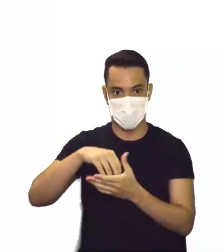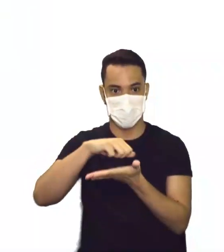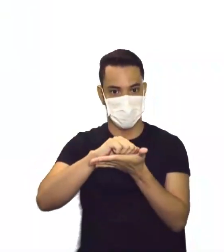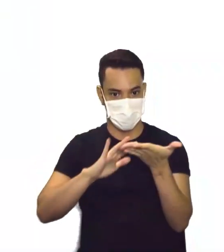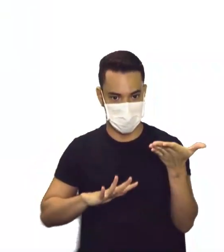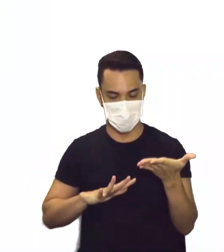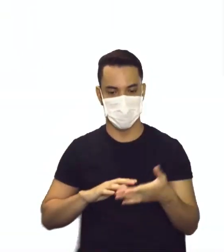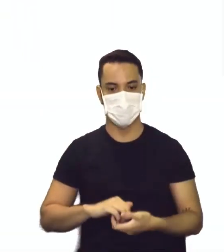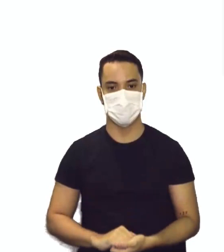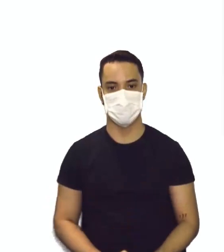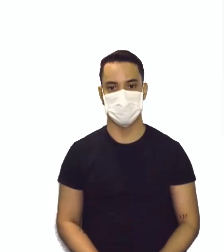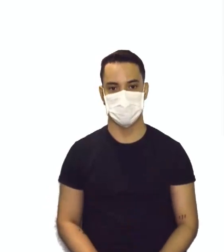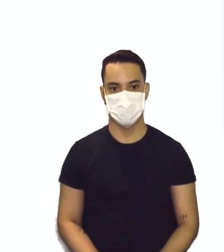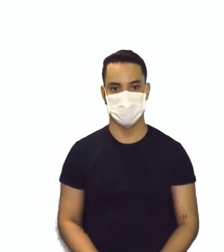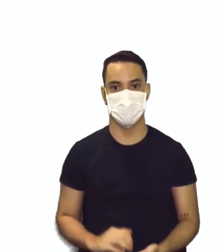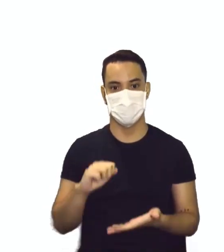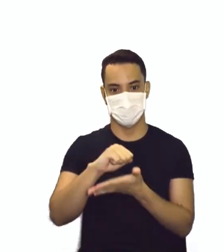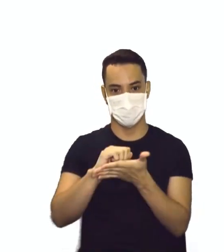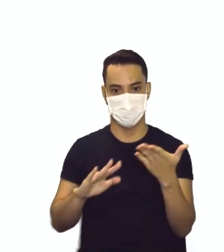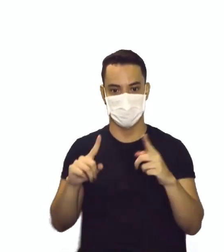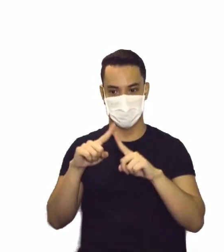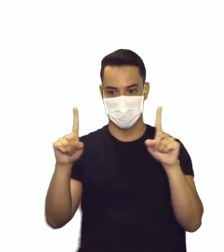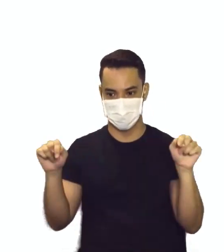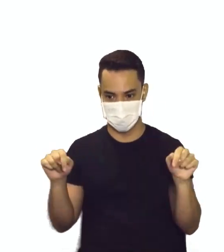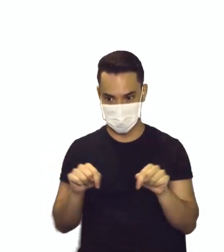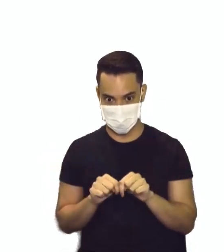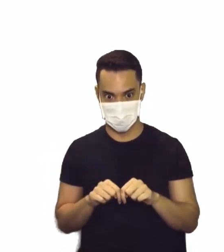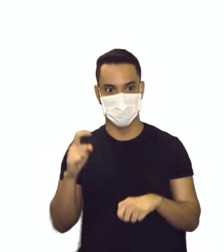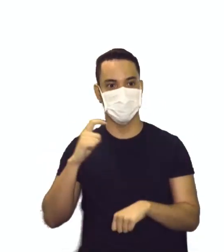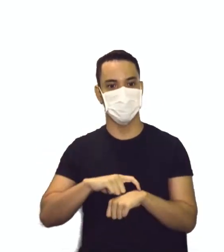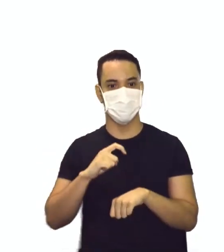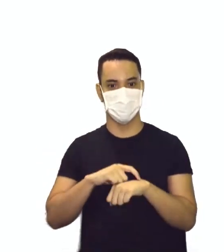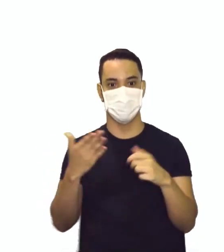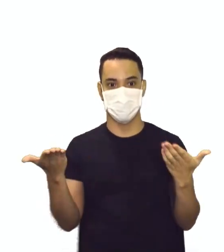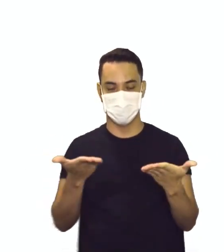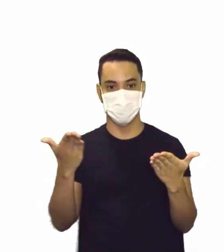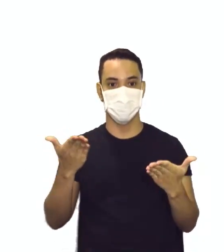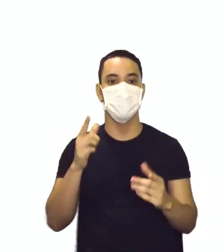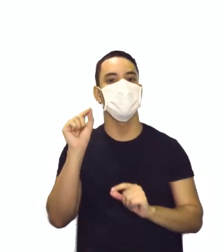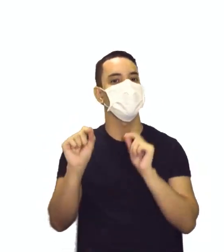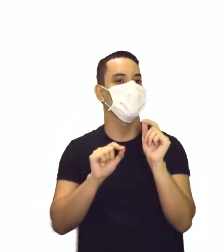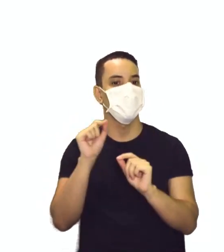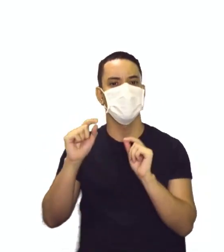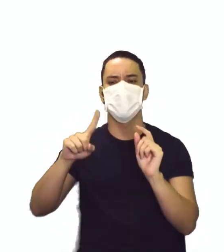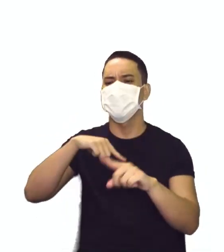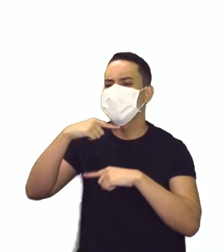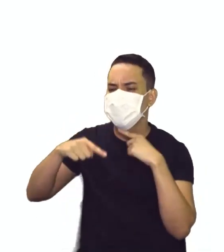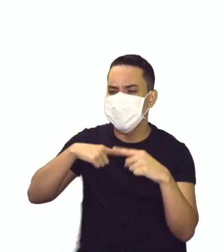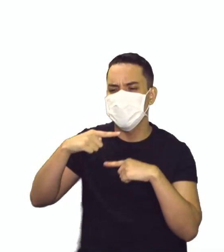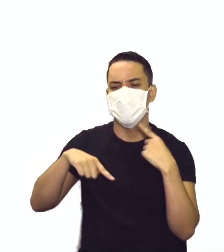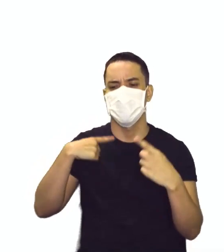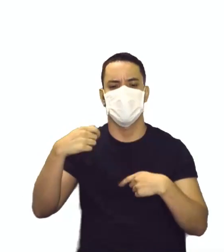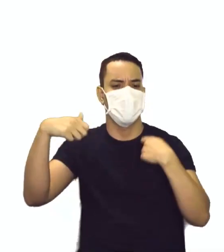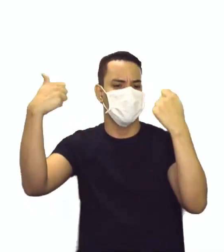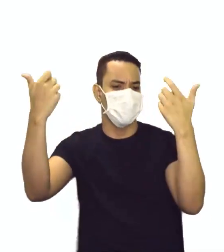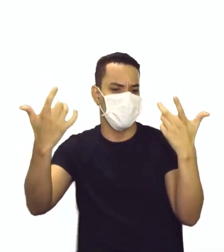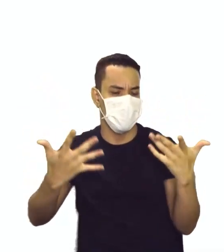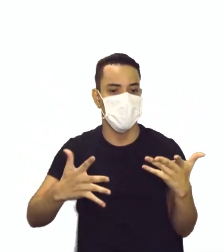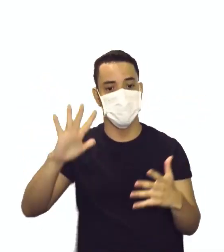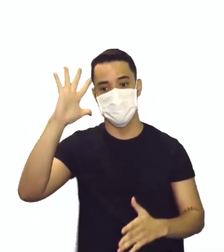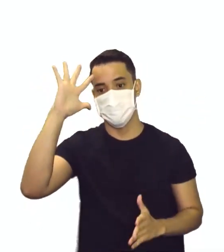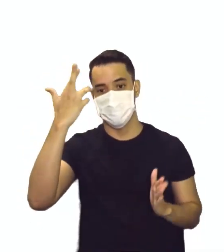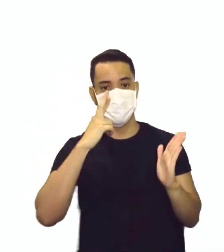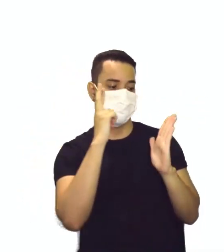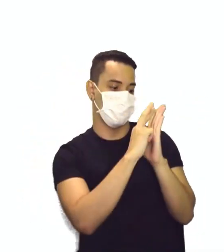só. A atividade de sala, aquele momento em que a gente vai aí tirar nossas dúvidas e